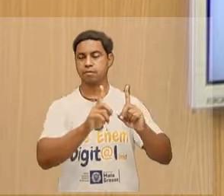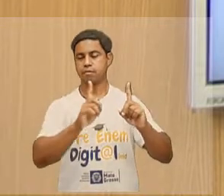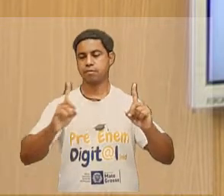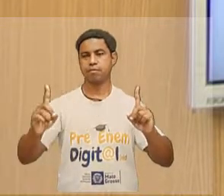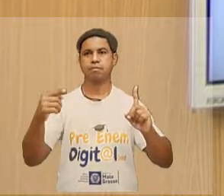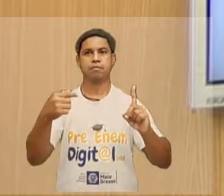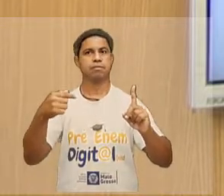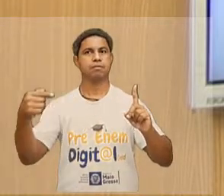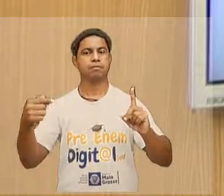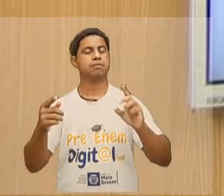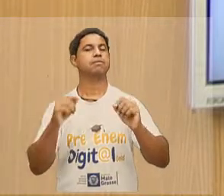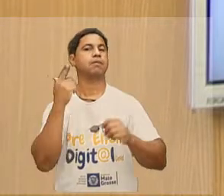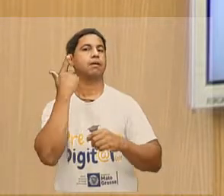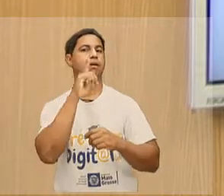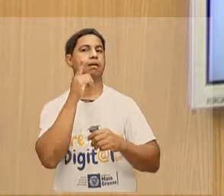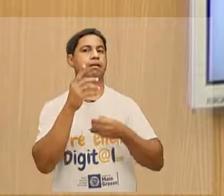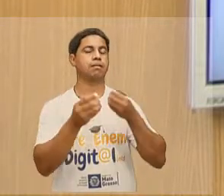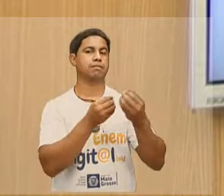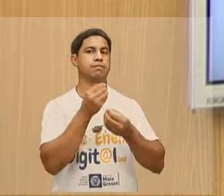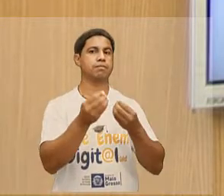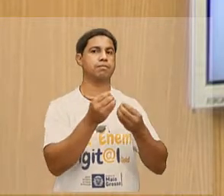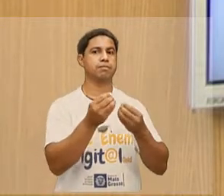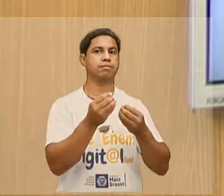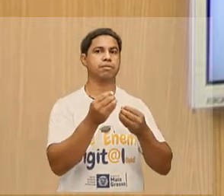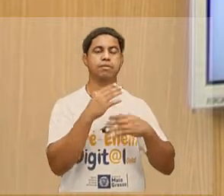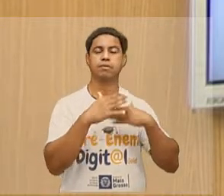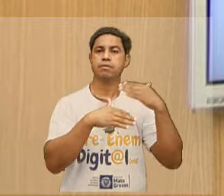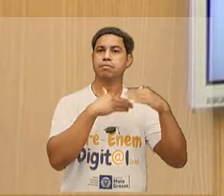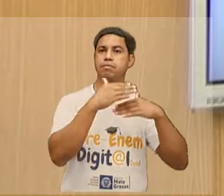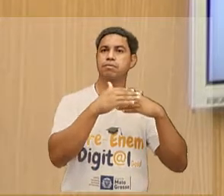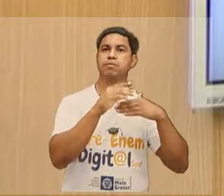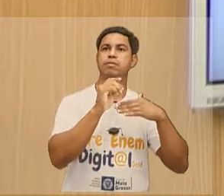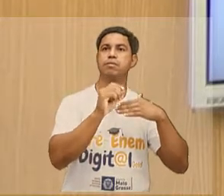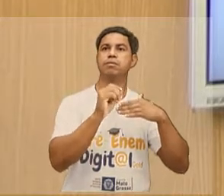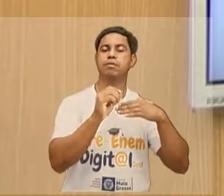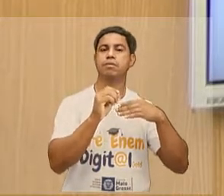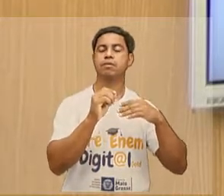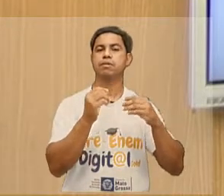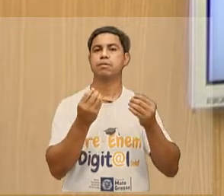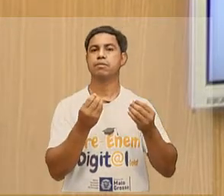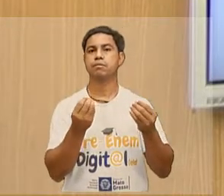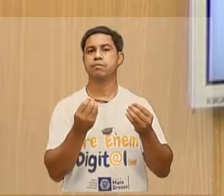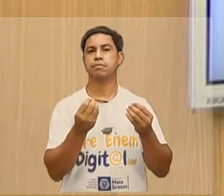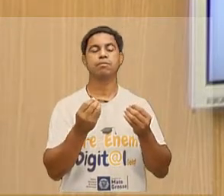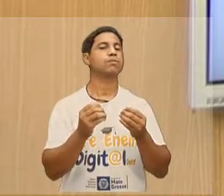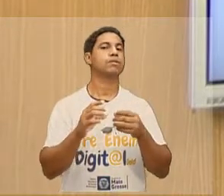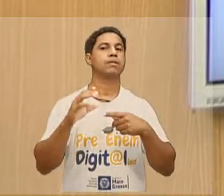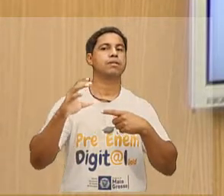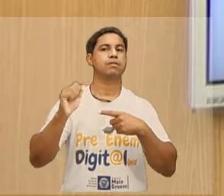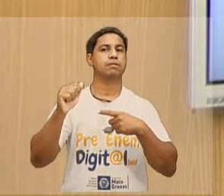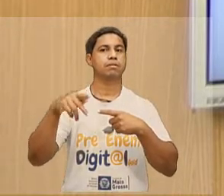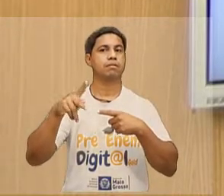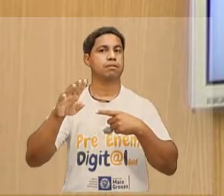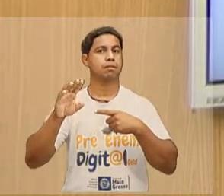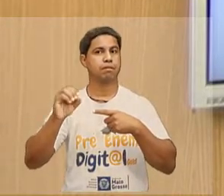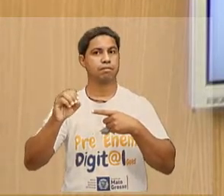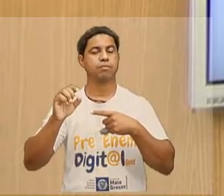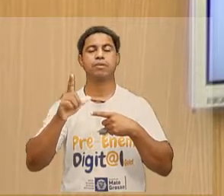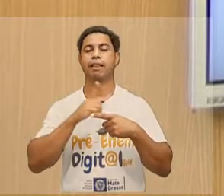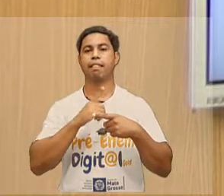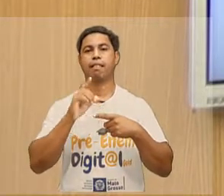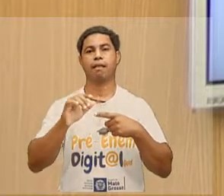ela consegue produzir o quê? Ela tem esse campo elétrico, tem o quê?